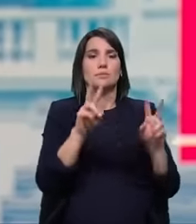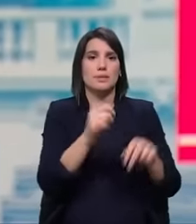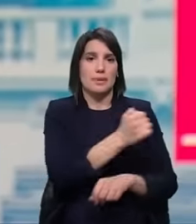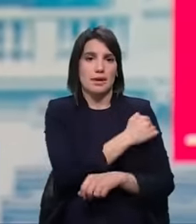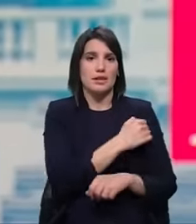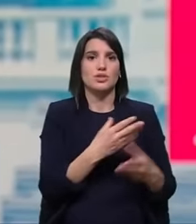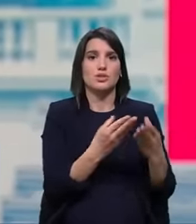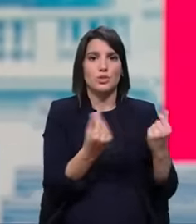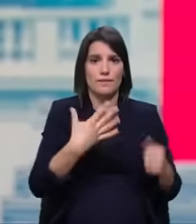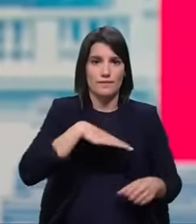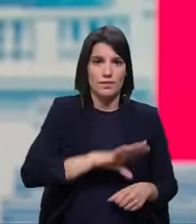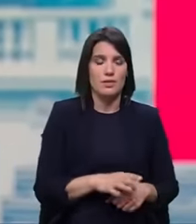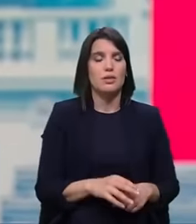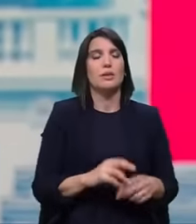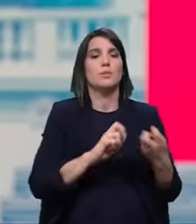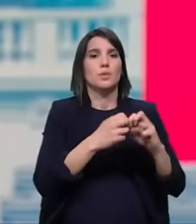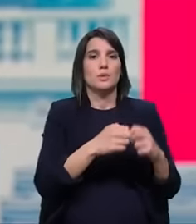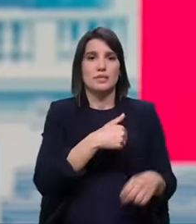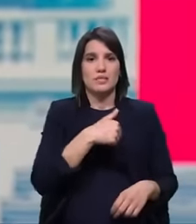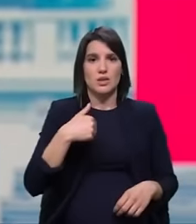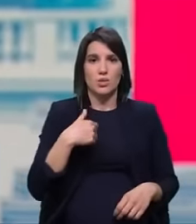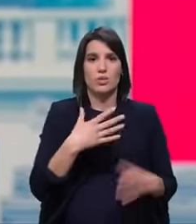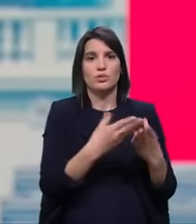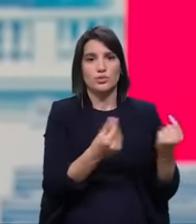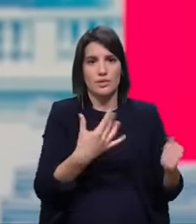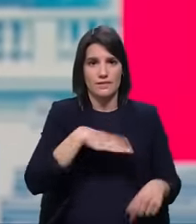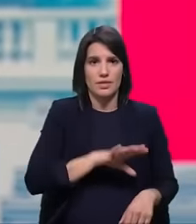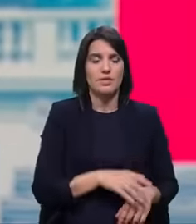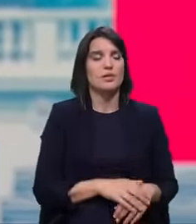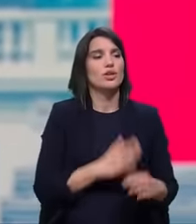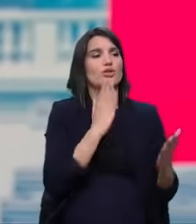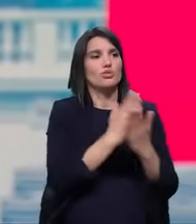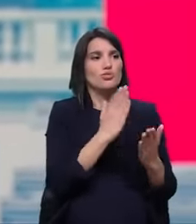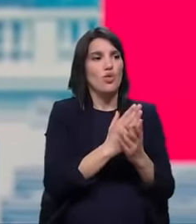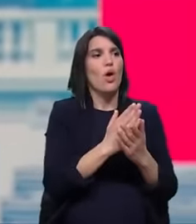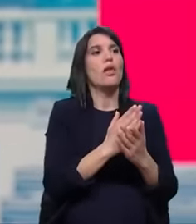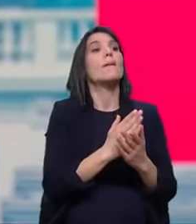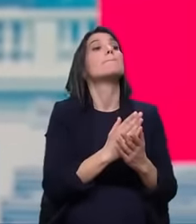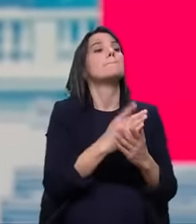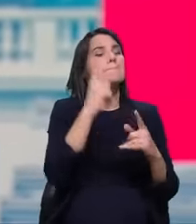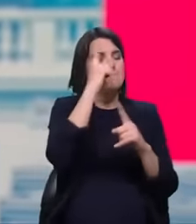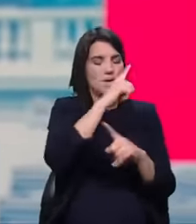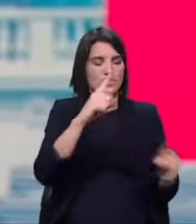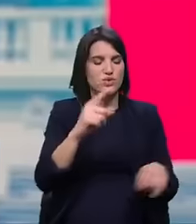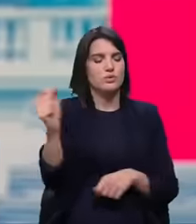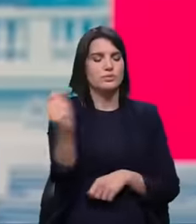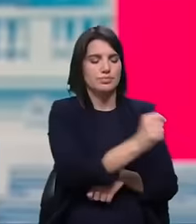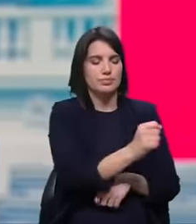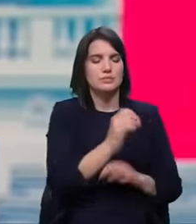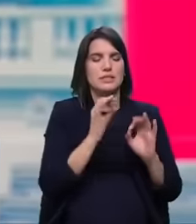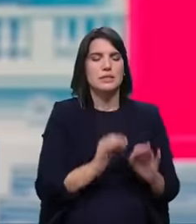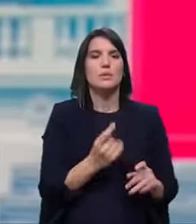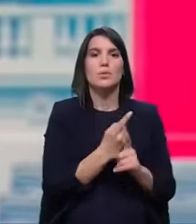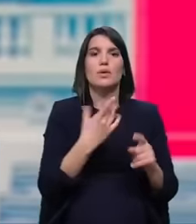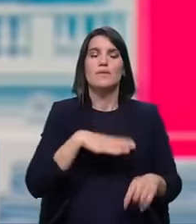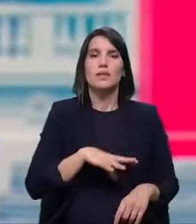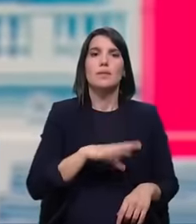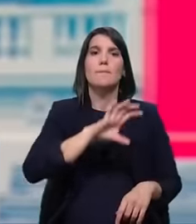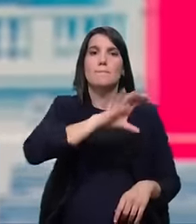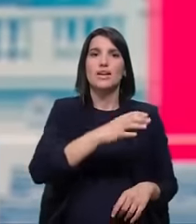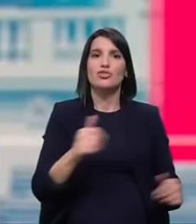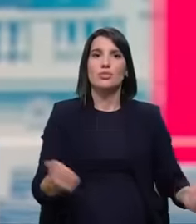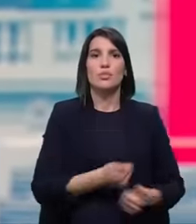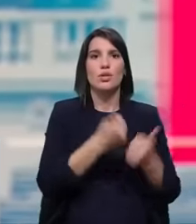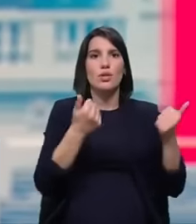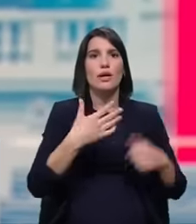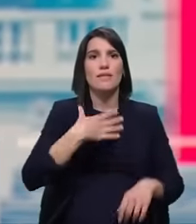queremos resolver o problema da saúde, porque queremos escolas com professores, porque queremos um país melhor e porque